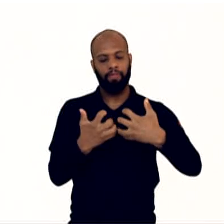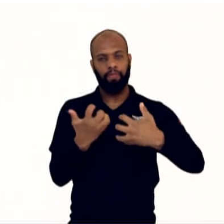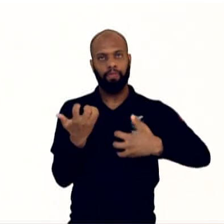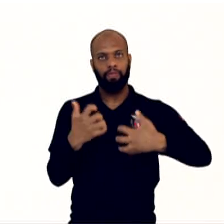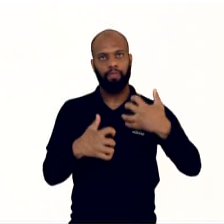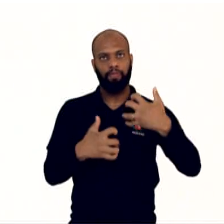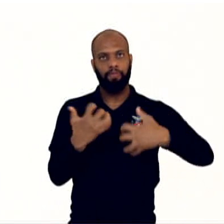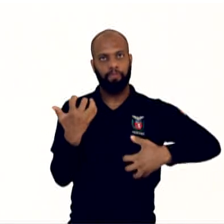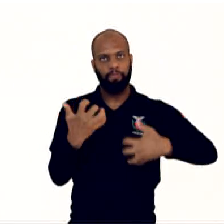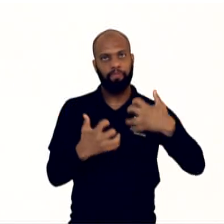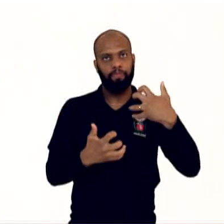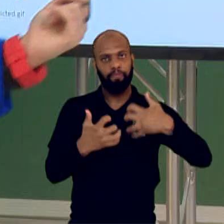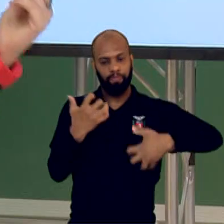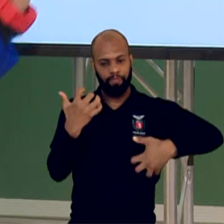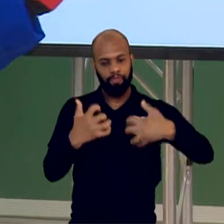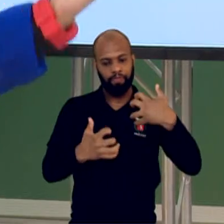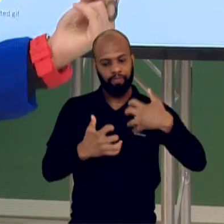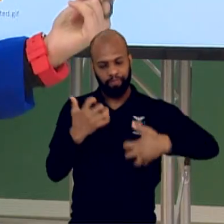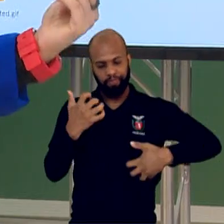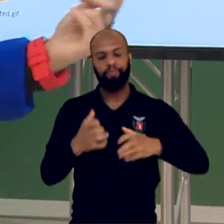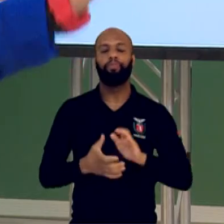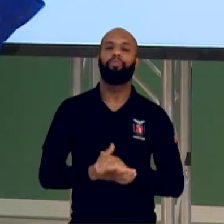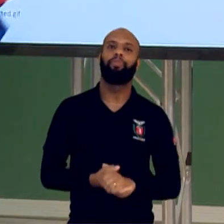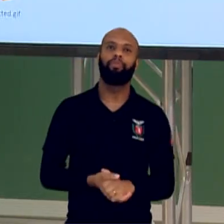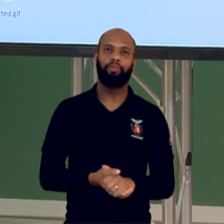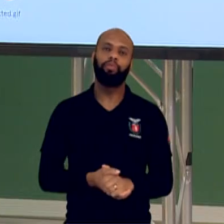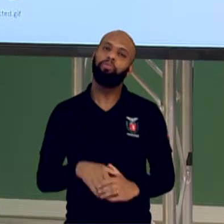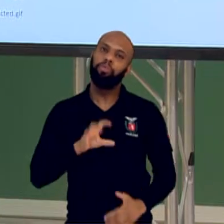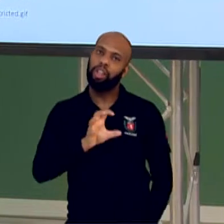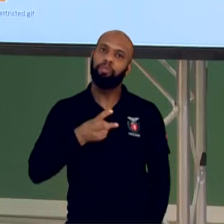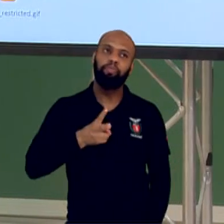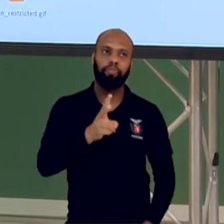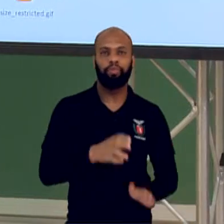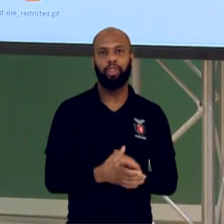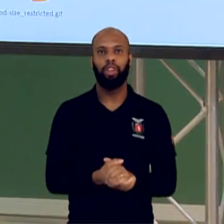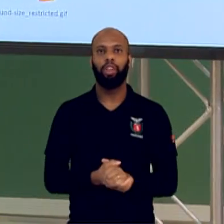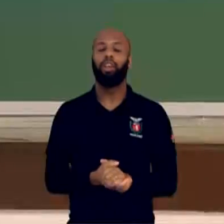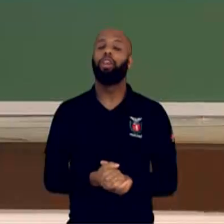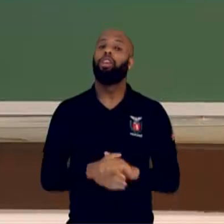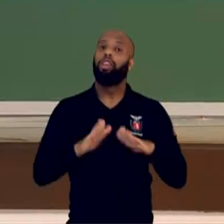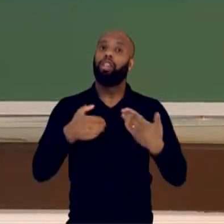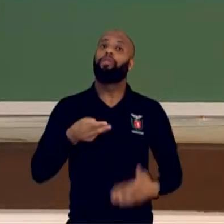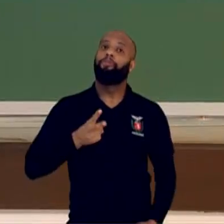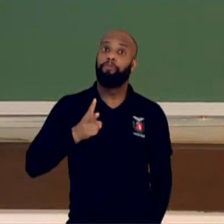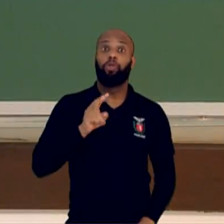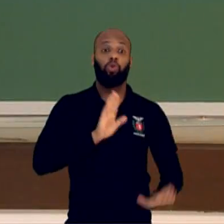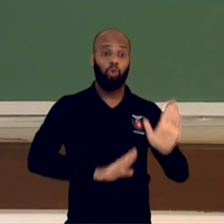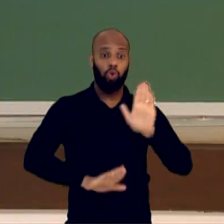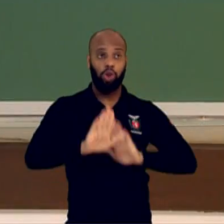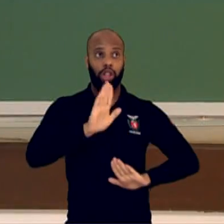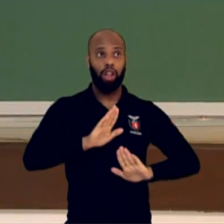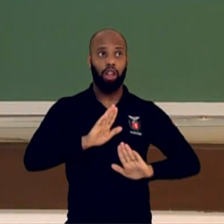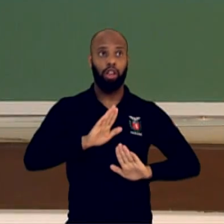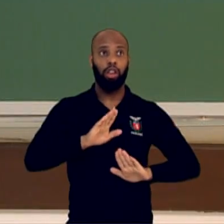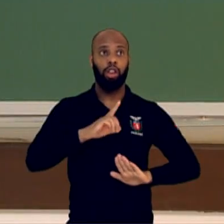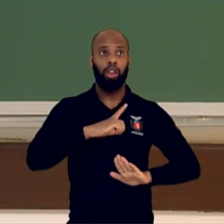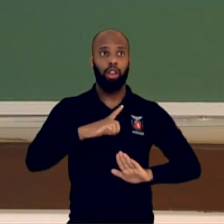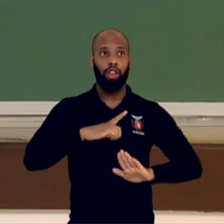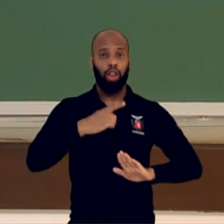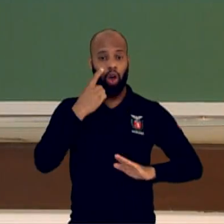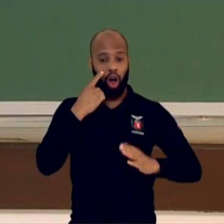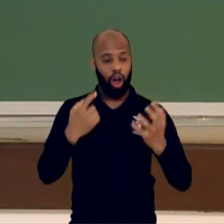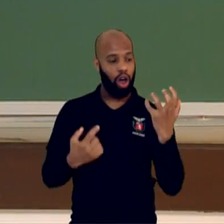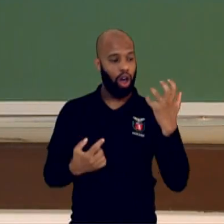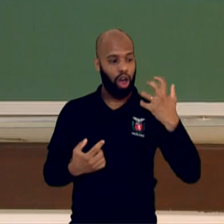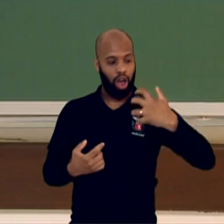no sentido anti-horário, vai no sentido horário e assim por diante. Tá? Então, sempre tem que ver. A polia que está do lado vai girar